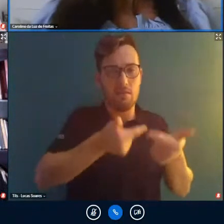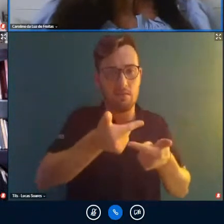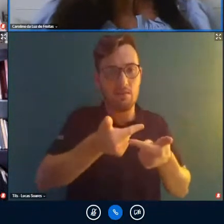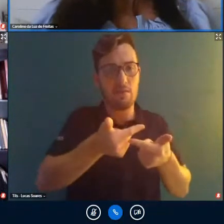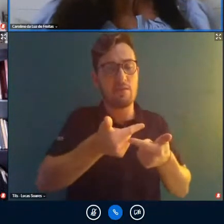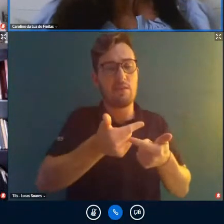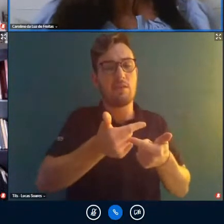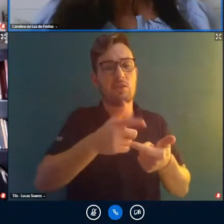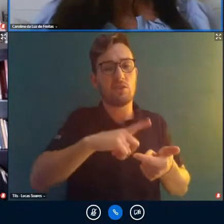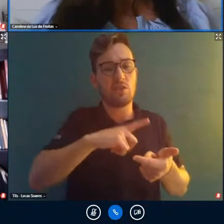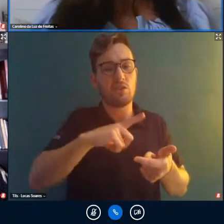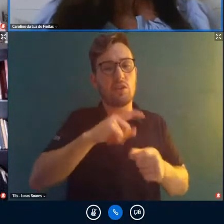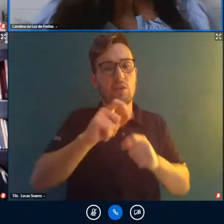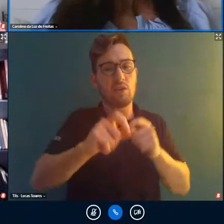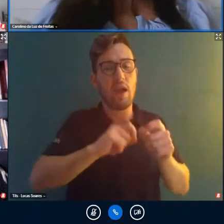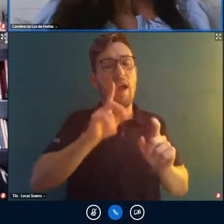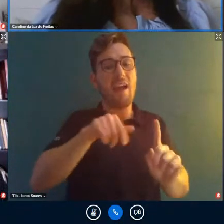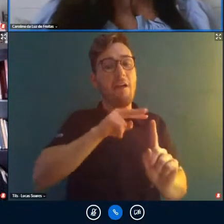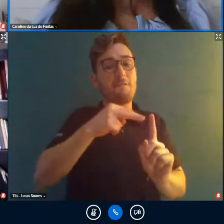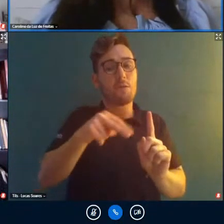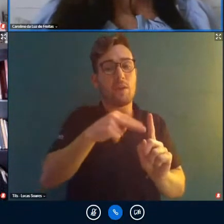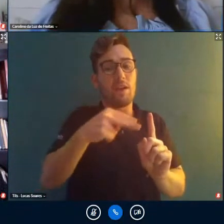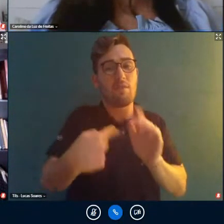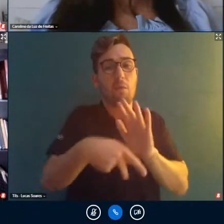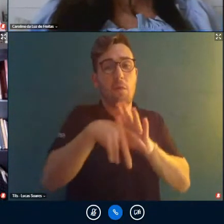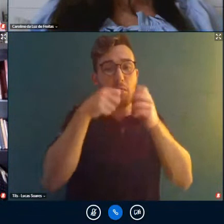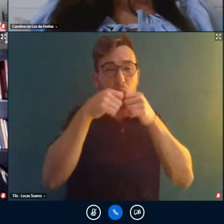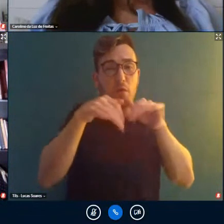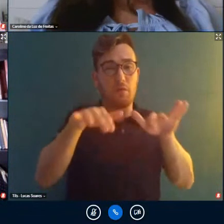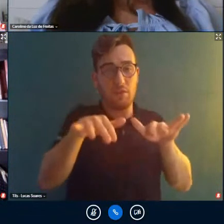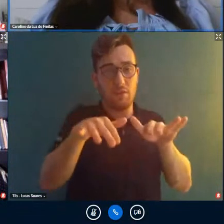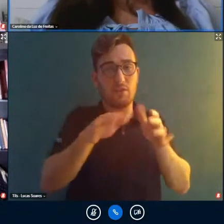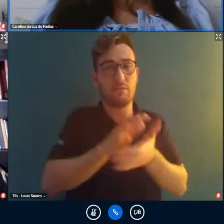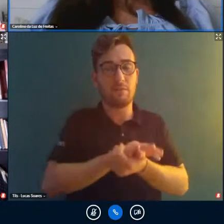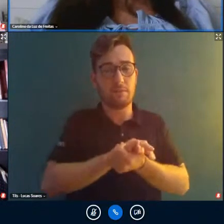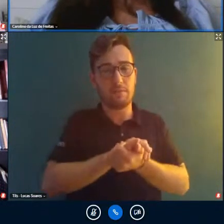uma família bem vulnerável ao Covid.